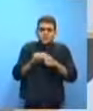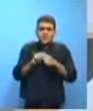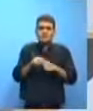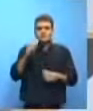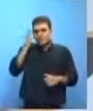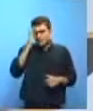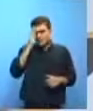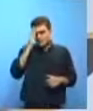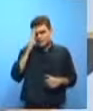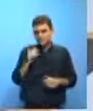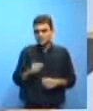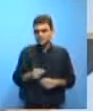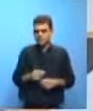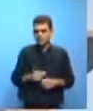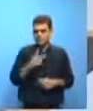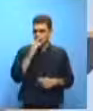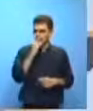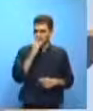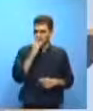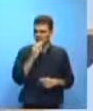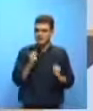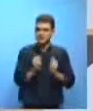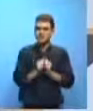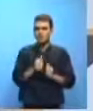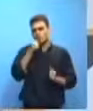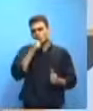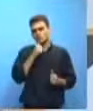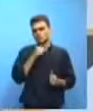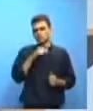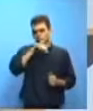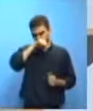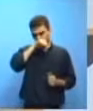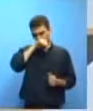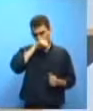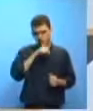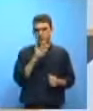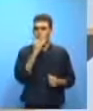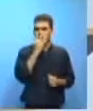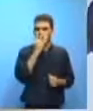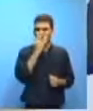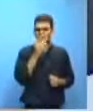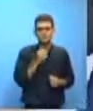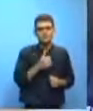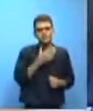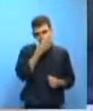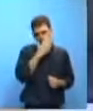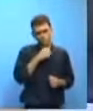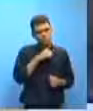assim, repete o que a senhora falou. Eu tentei impedir que a minha filha... Muito obrigado, minha sogra. Eu não sabia que a senhora tinha esse